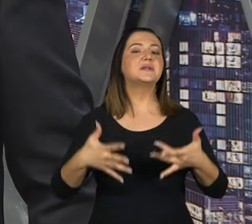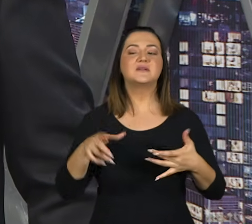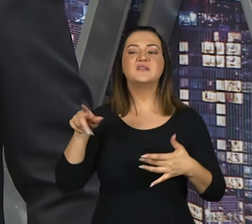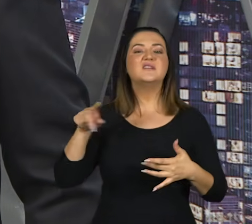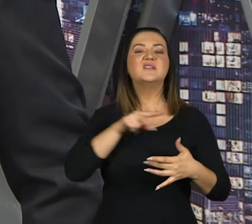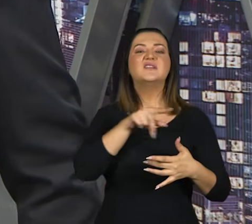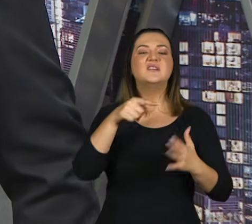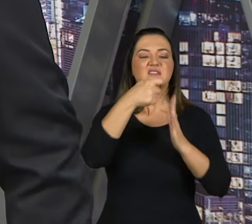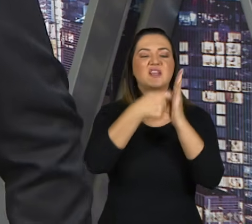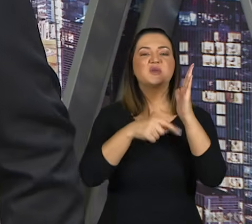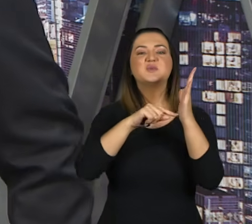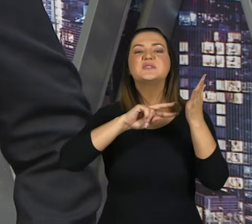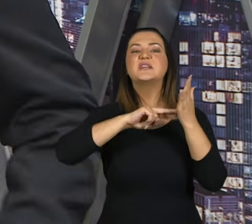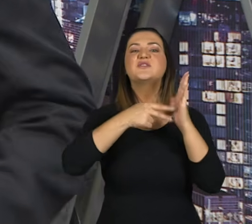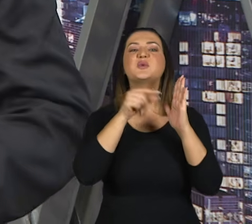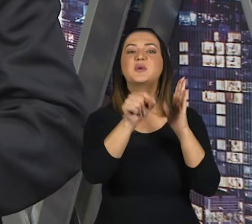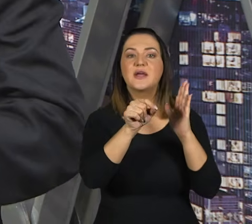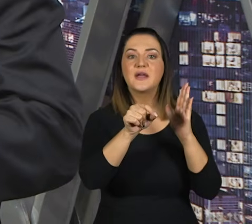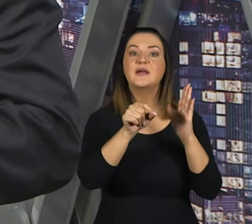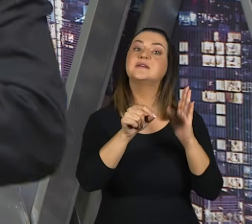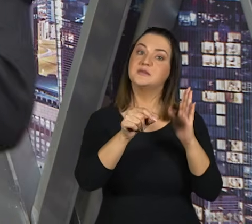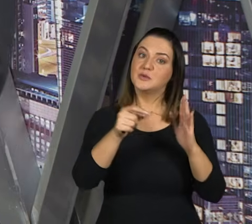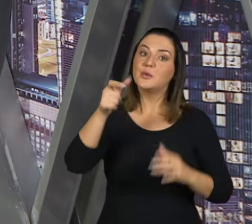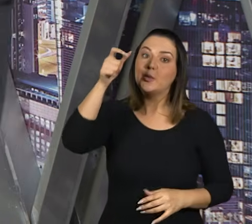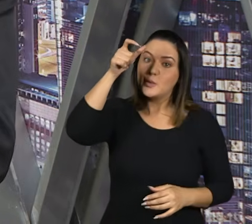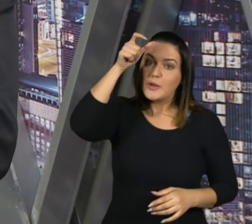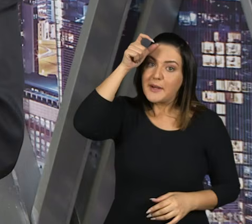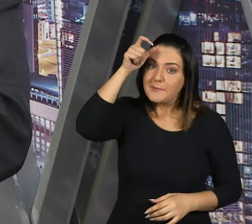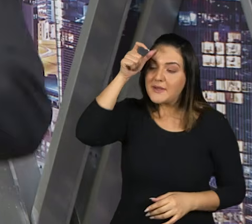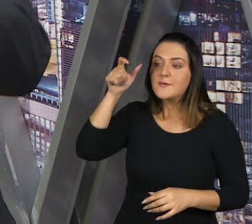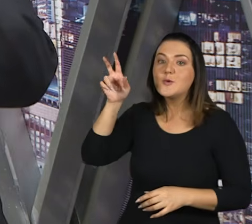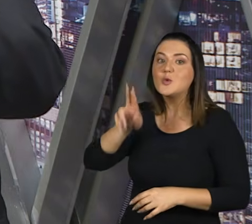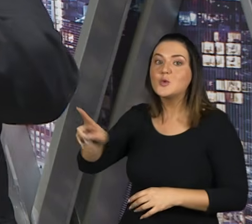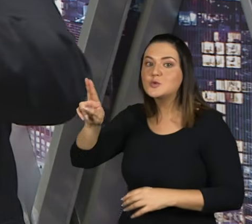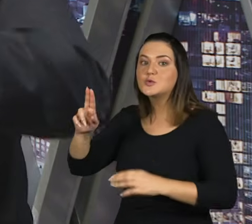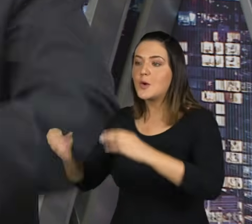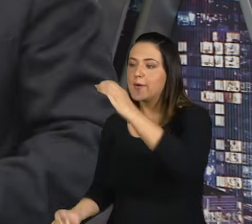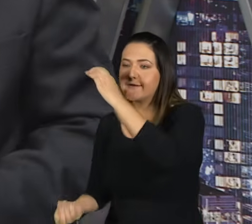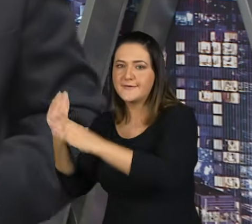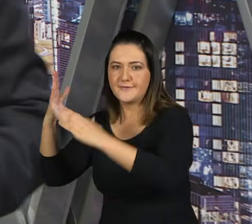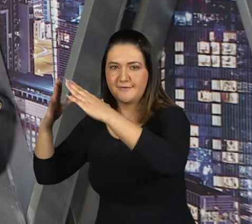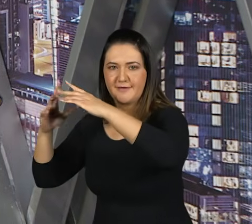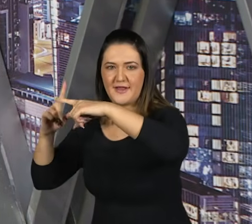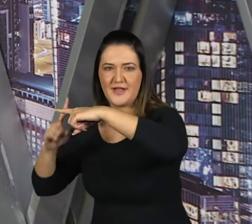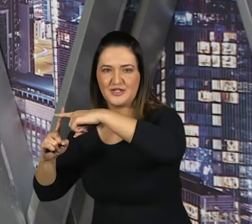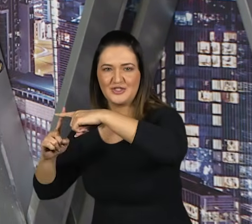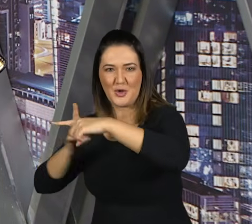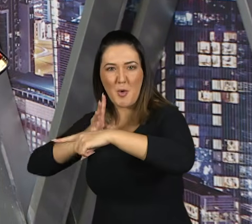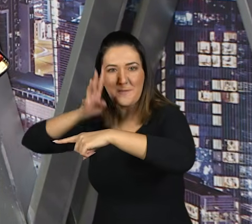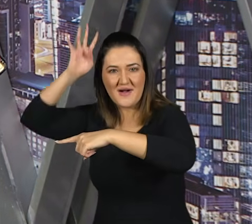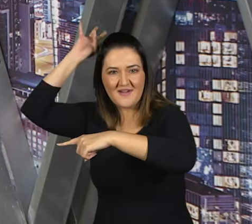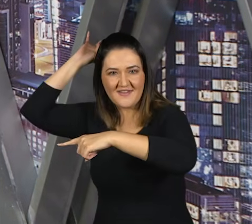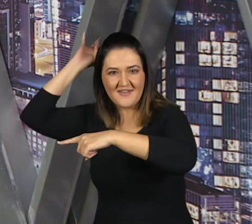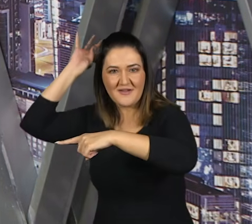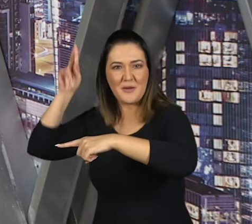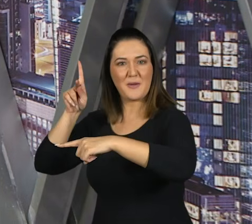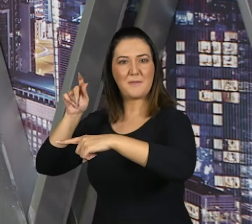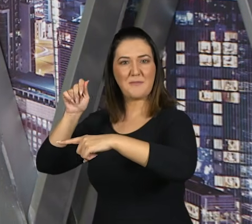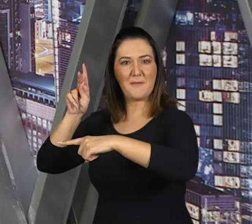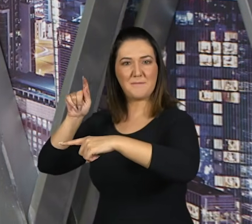a mulher do Apocalipse 17, usou a grande Babilônia, para quê? Para mexer nos 10